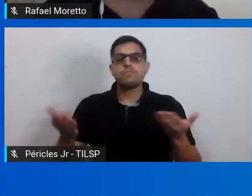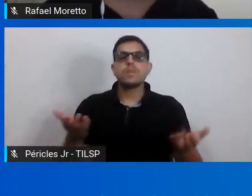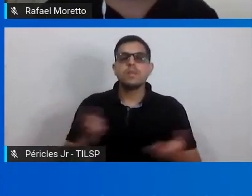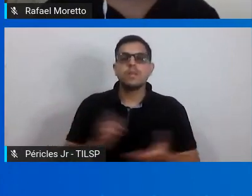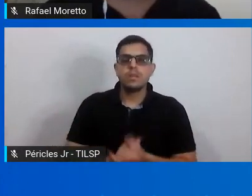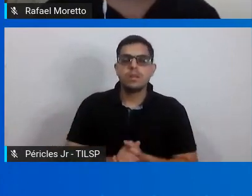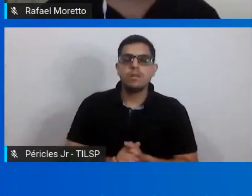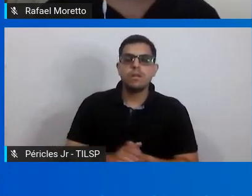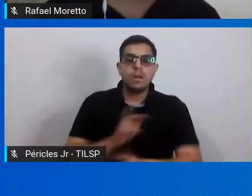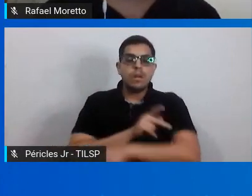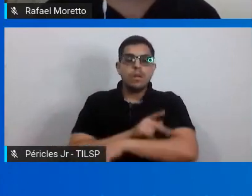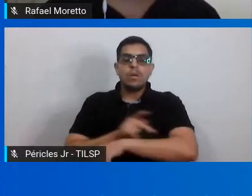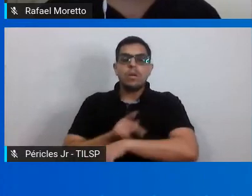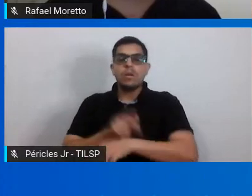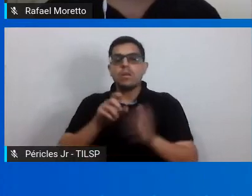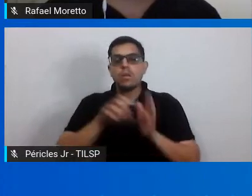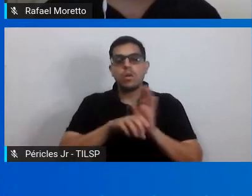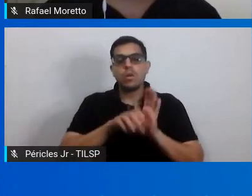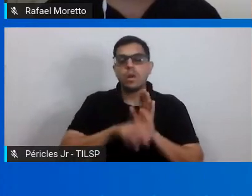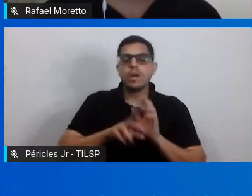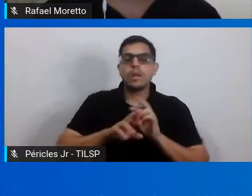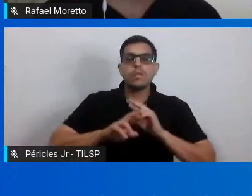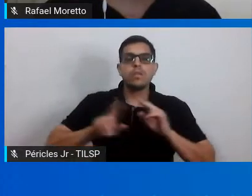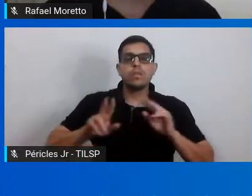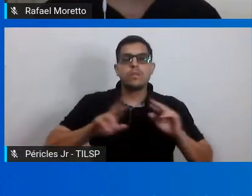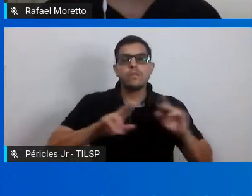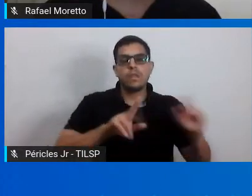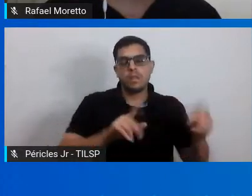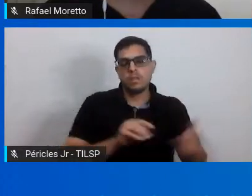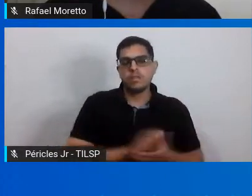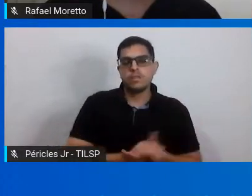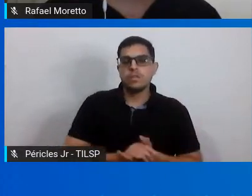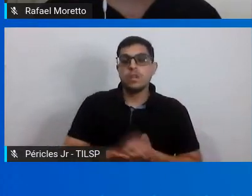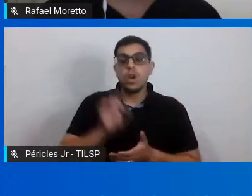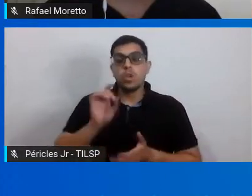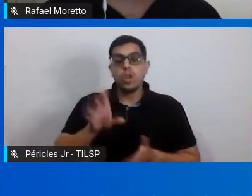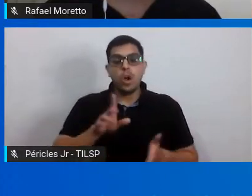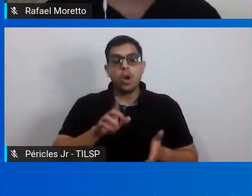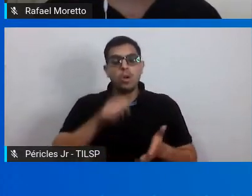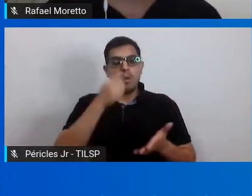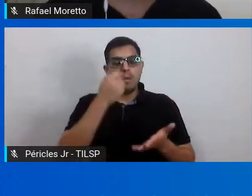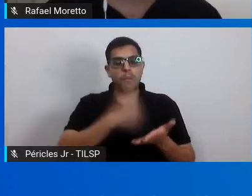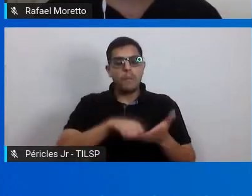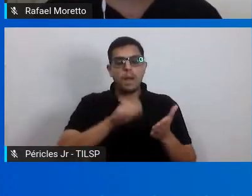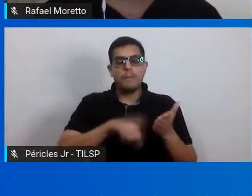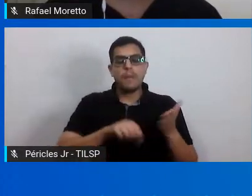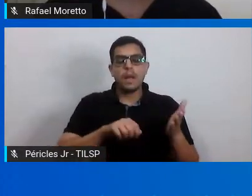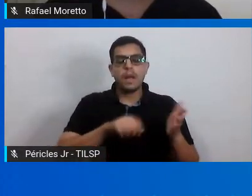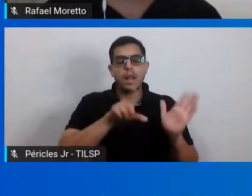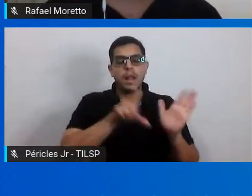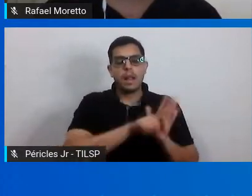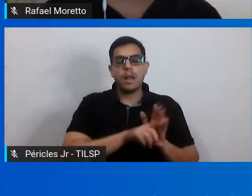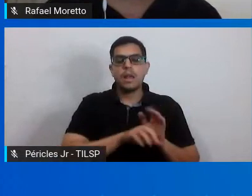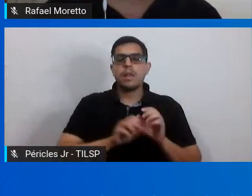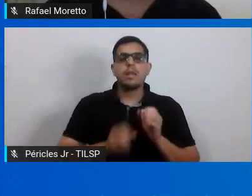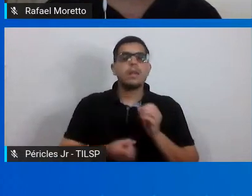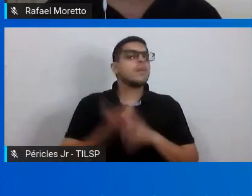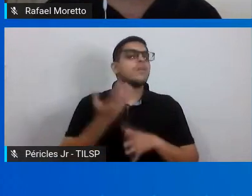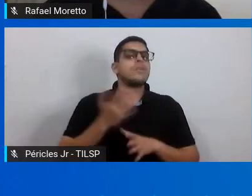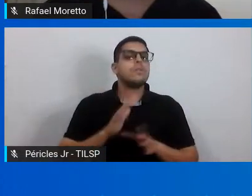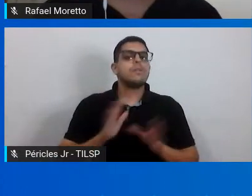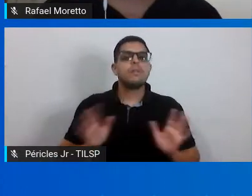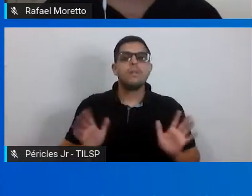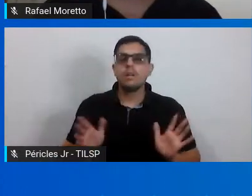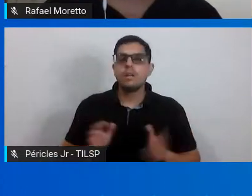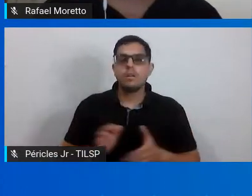pedagógica específica não é na canetada não é numa concepção que a gente vai entender que isso é